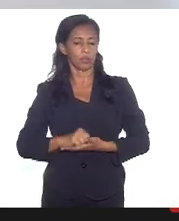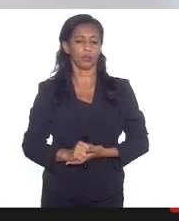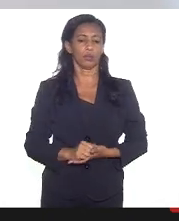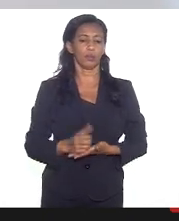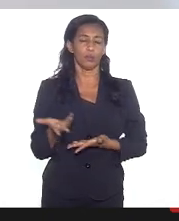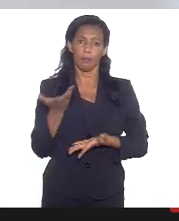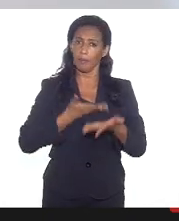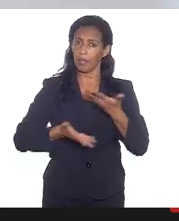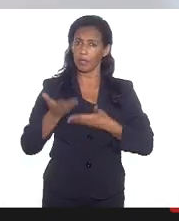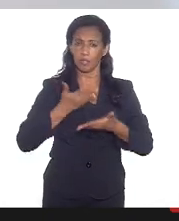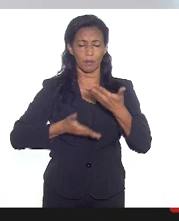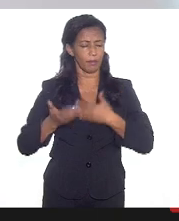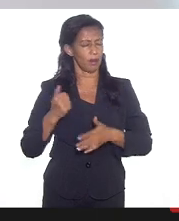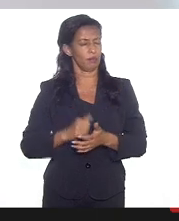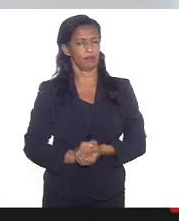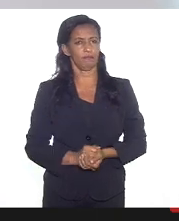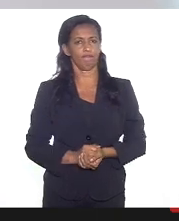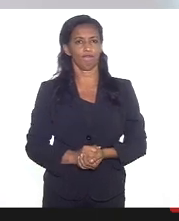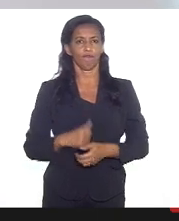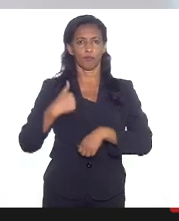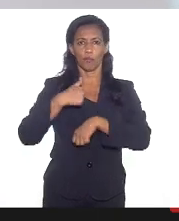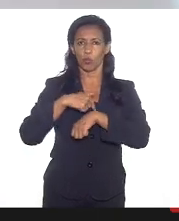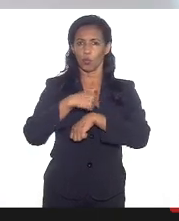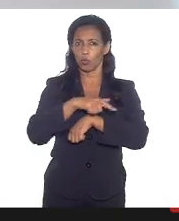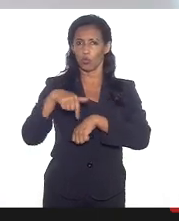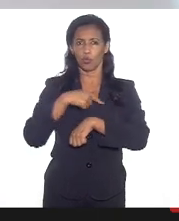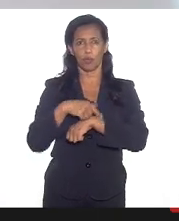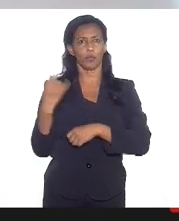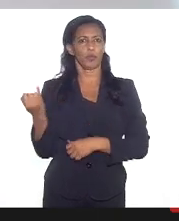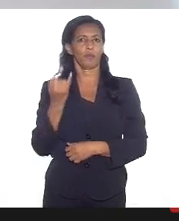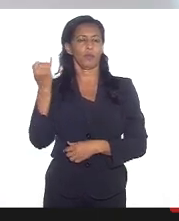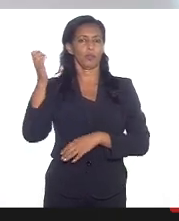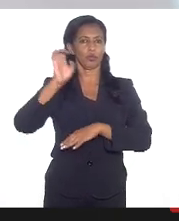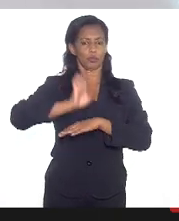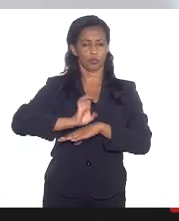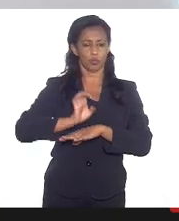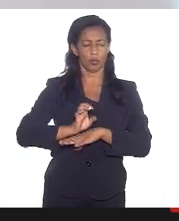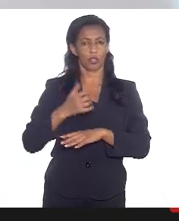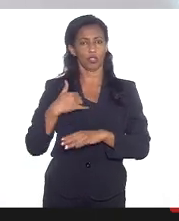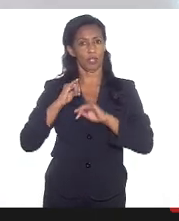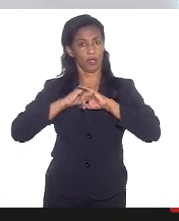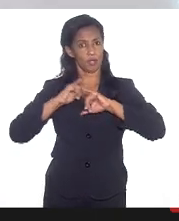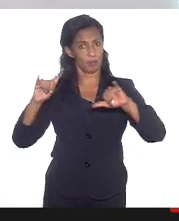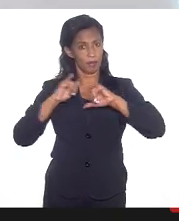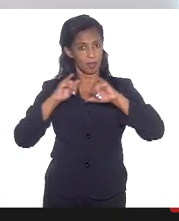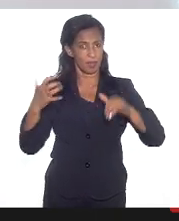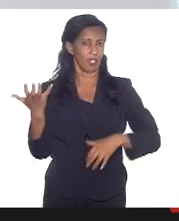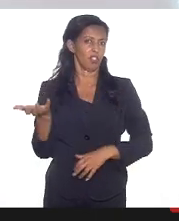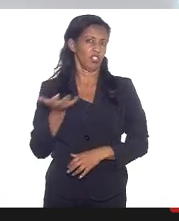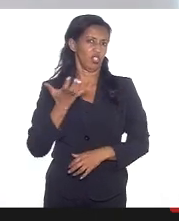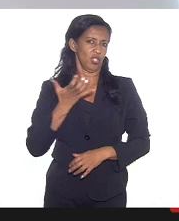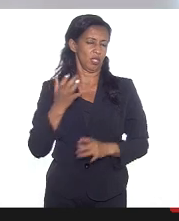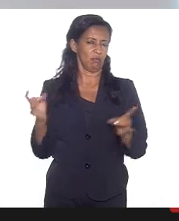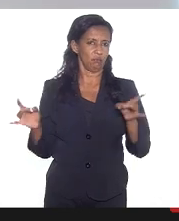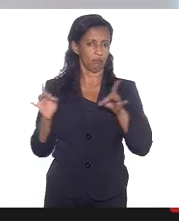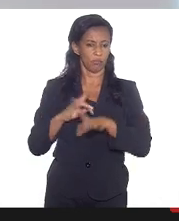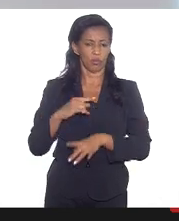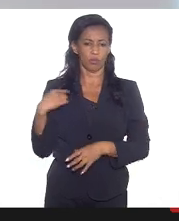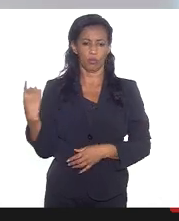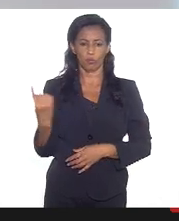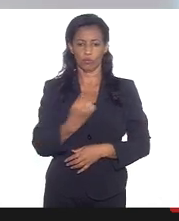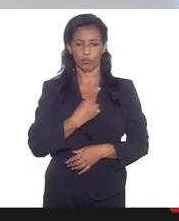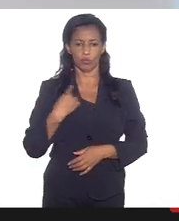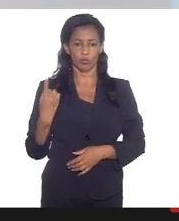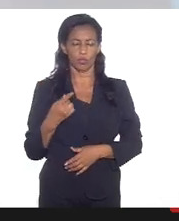e participando dos momentos importantes do Estado. Tá? Era essa a mensagem que eu acho que a gente queria deixar. Somos,